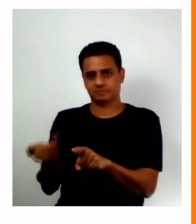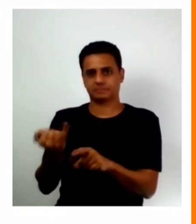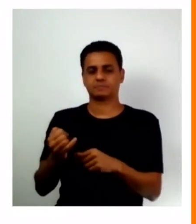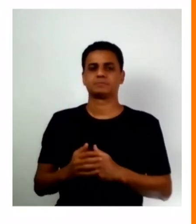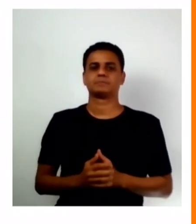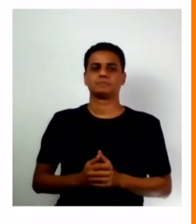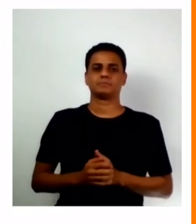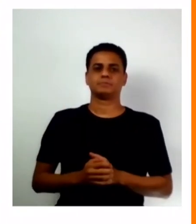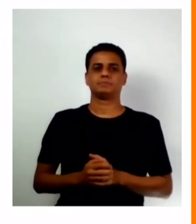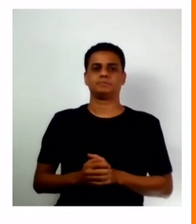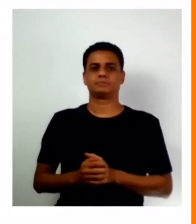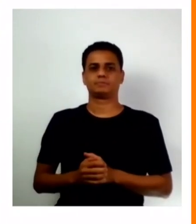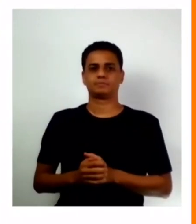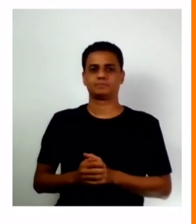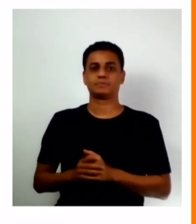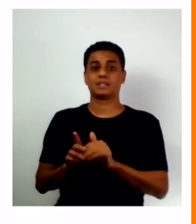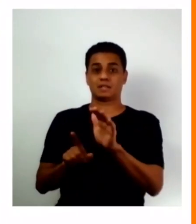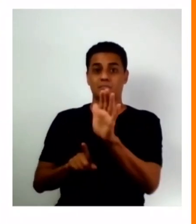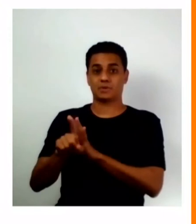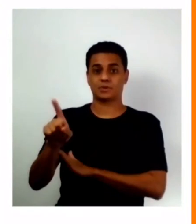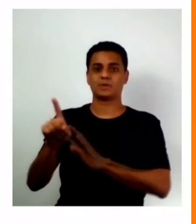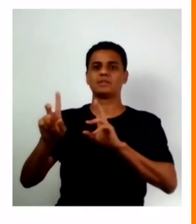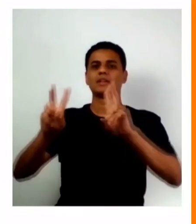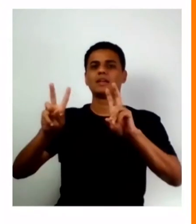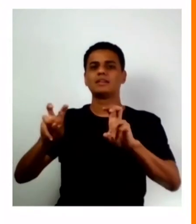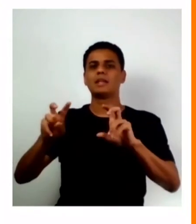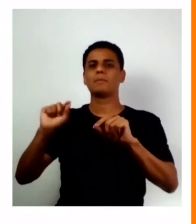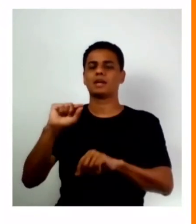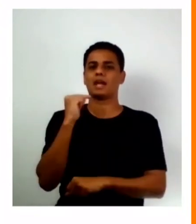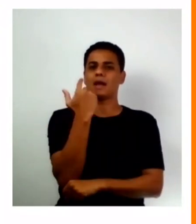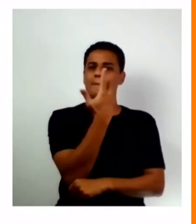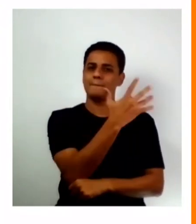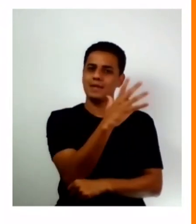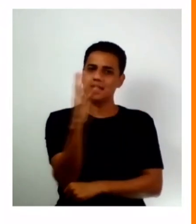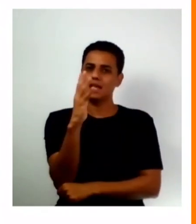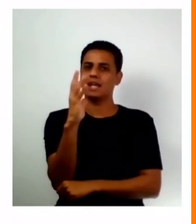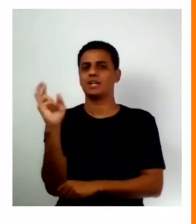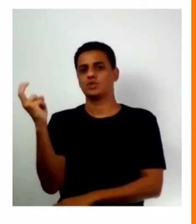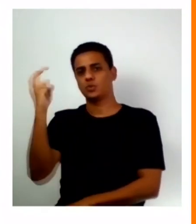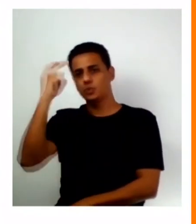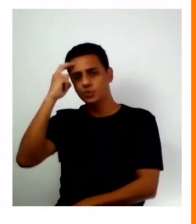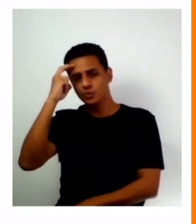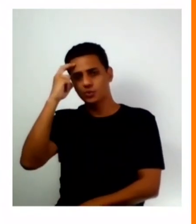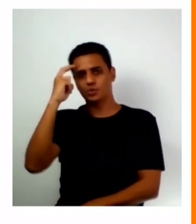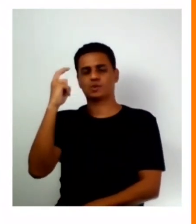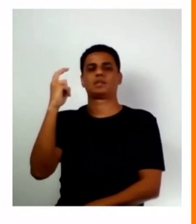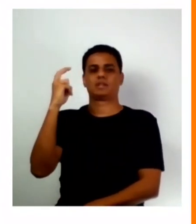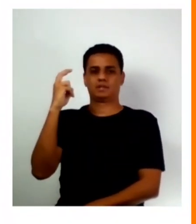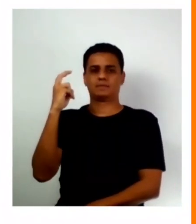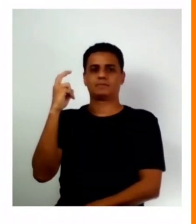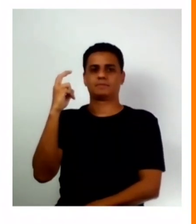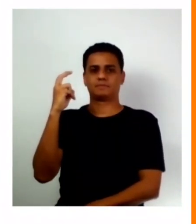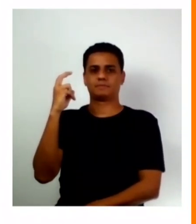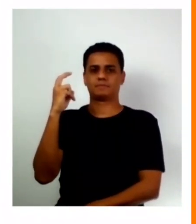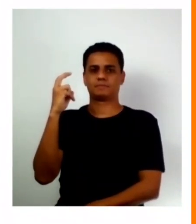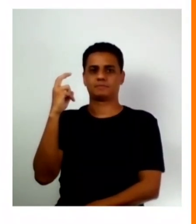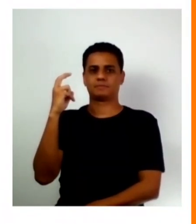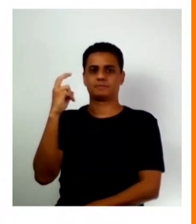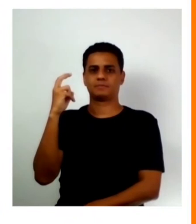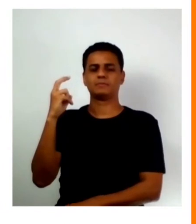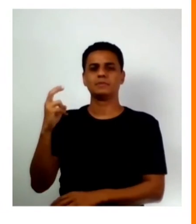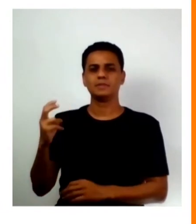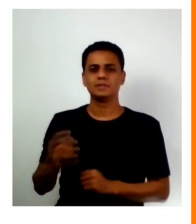Essa última rodada é sobre o tema meio ambiente, cultura e... ... ...